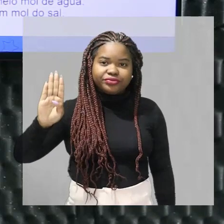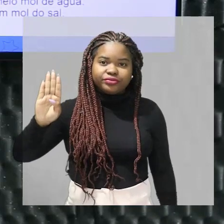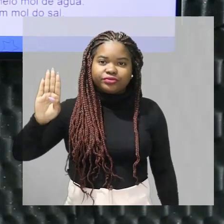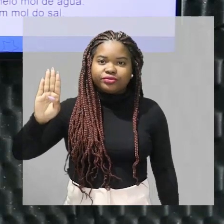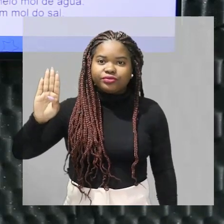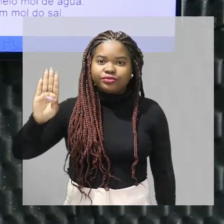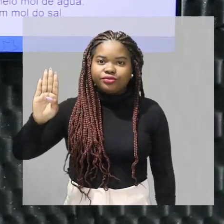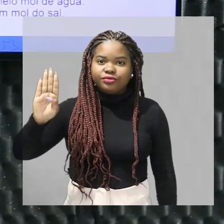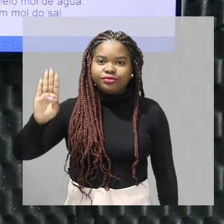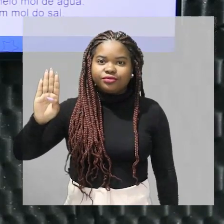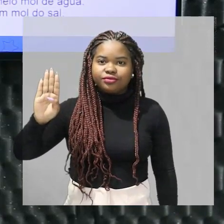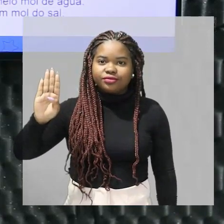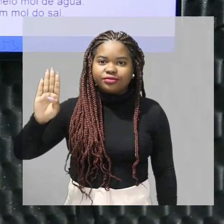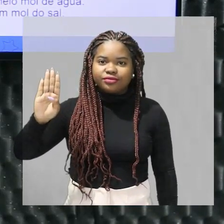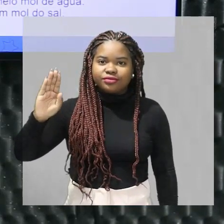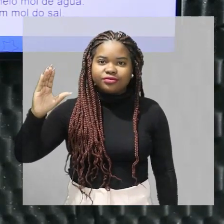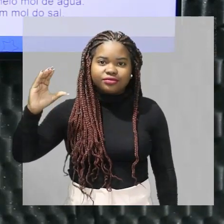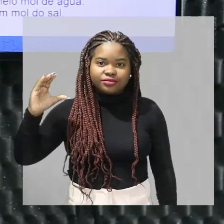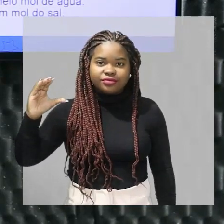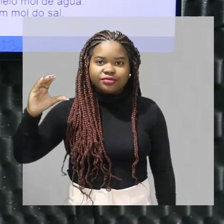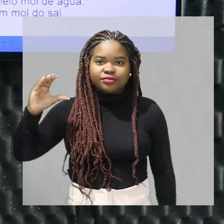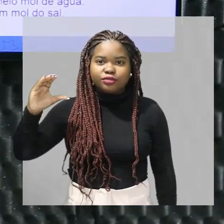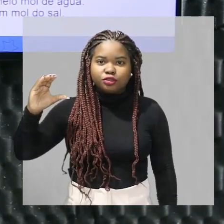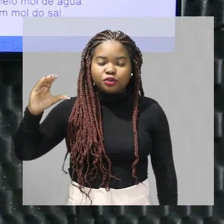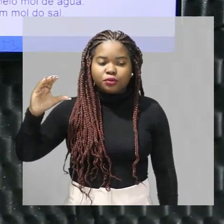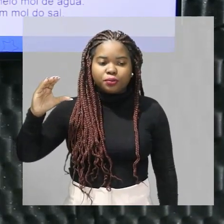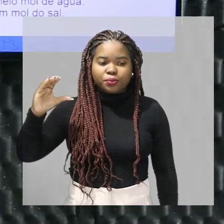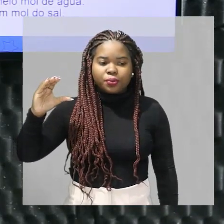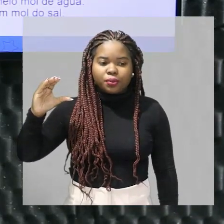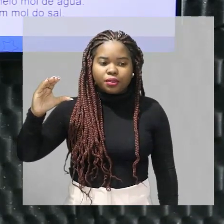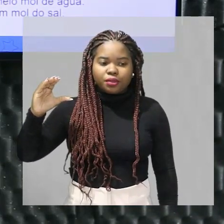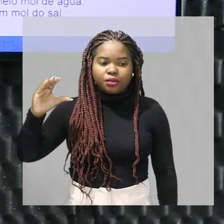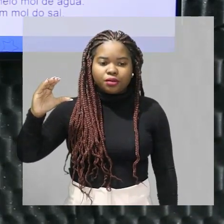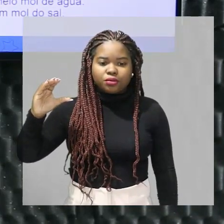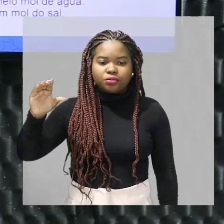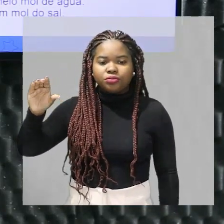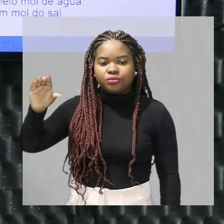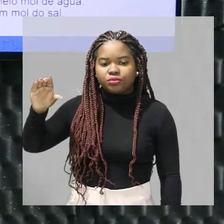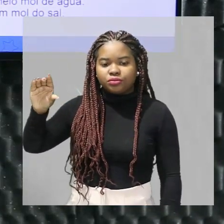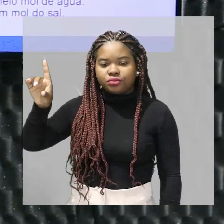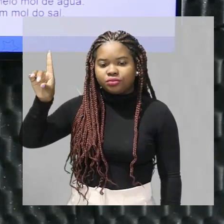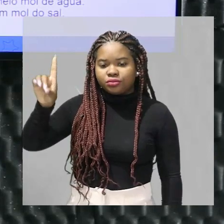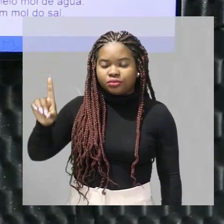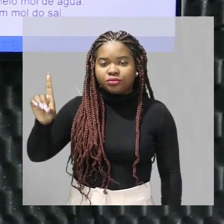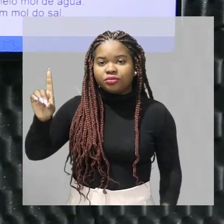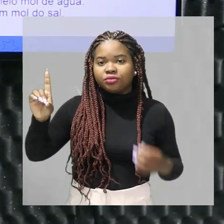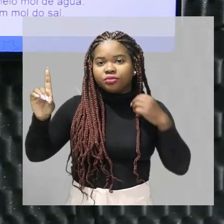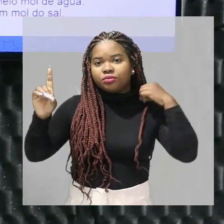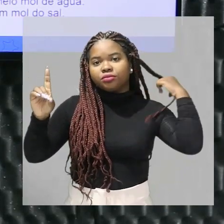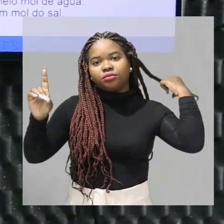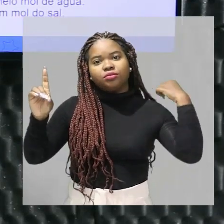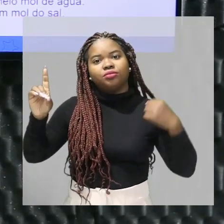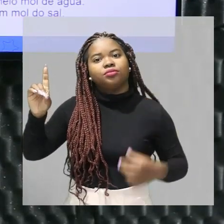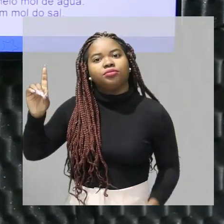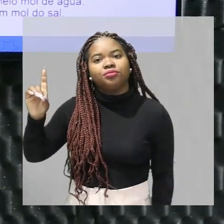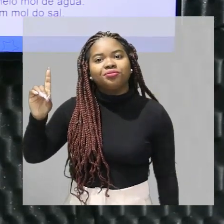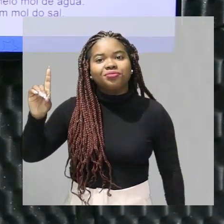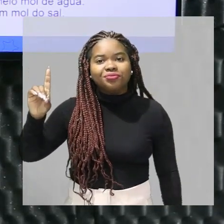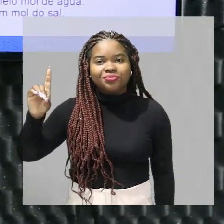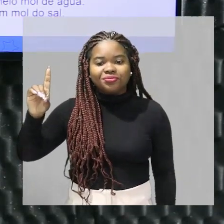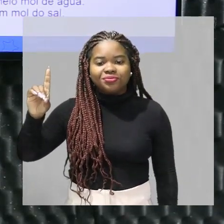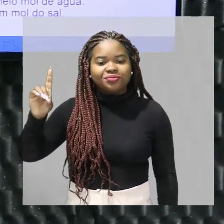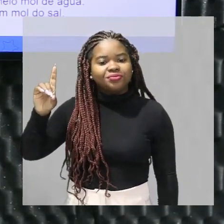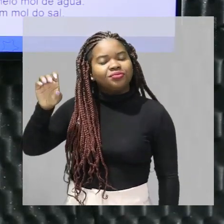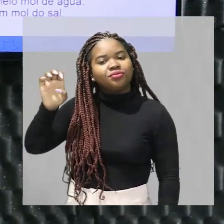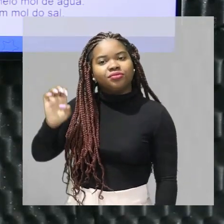produzidos 2 mols de água, consumido meio mol da base, letra D, produzido meio mol